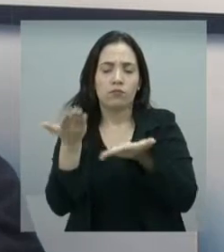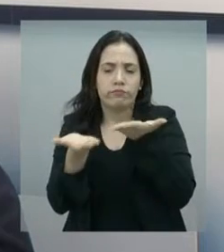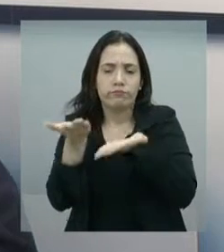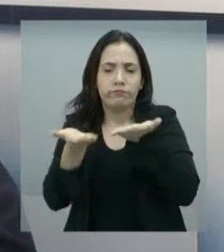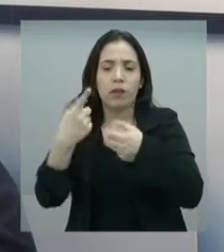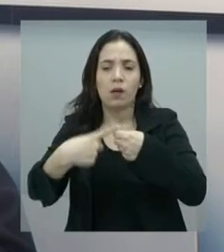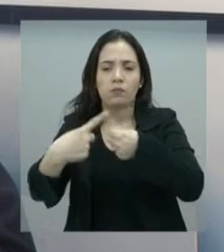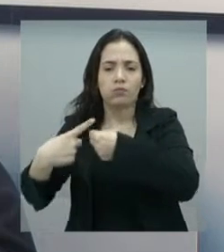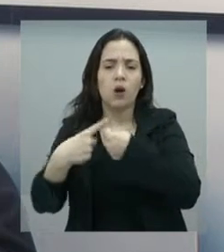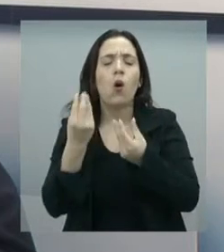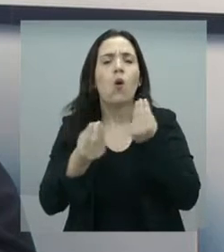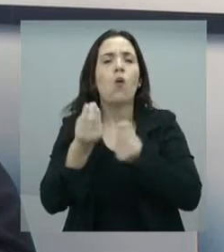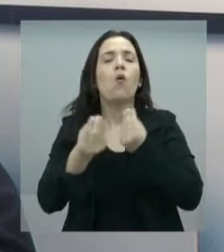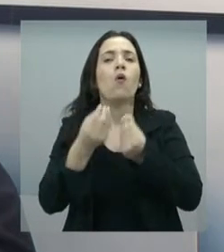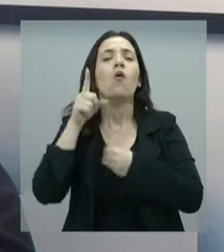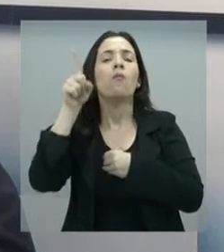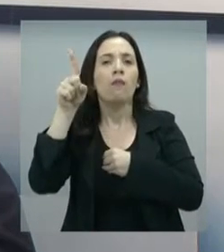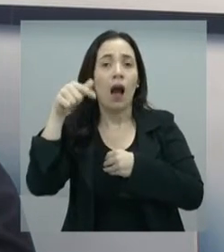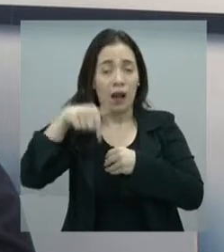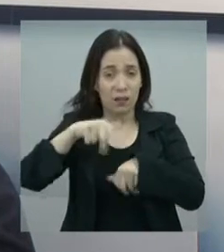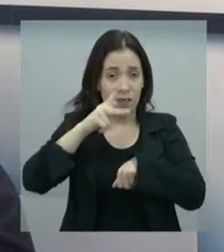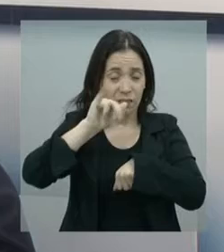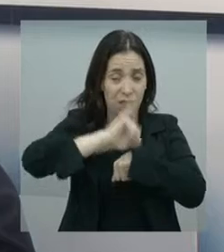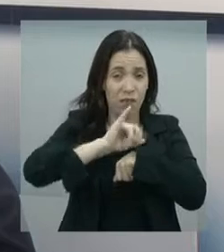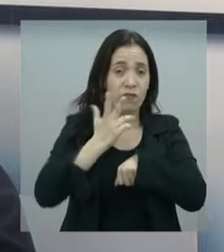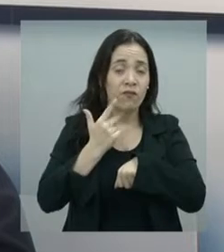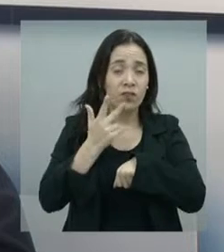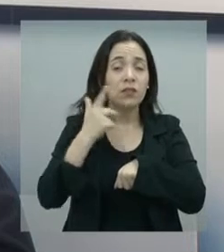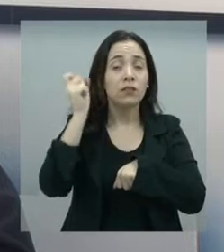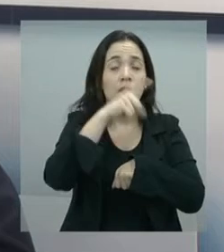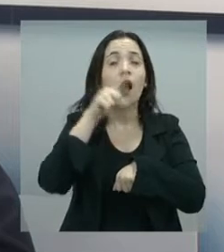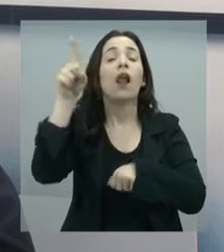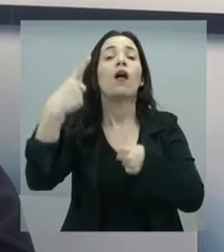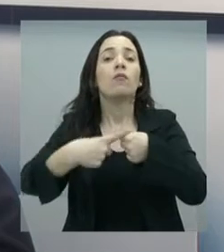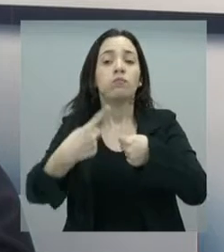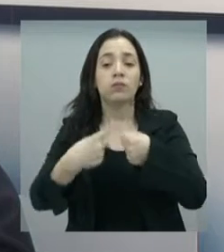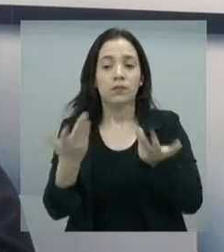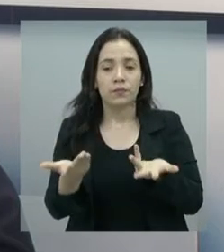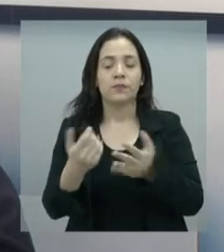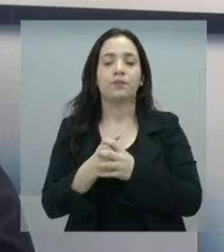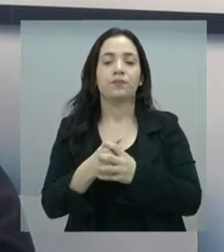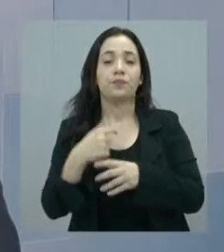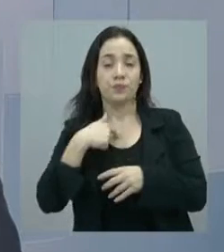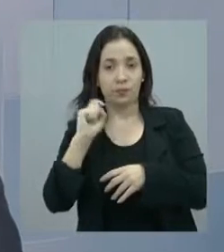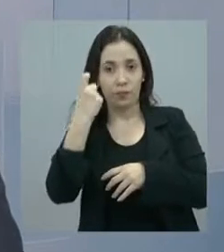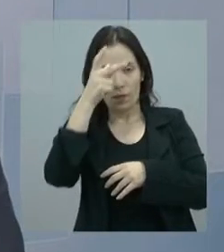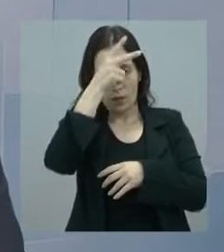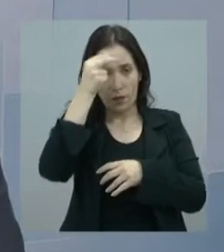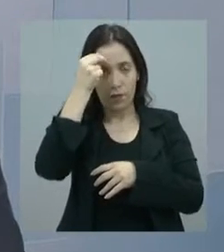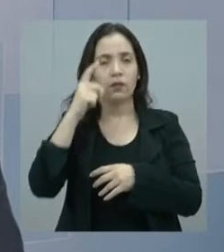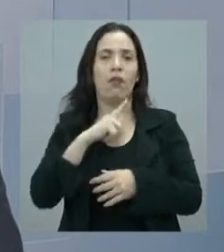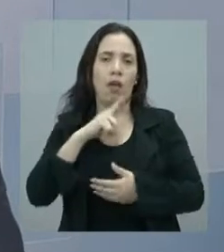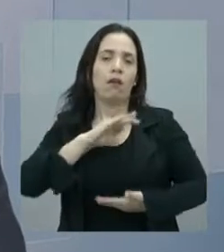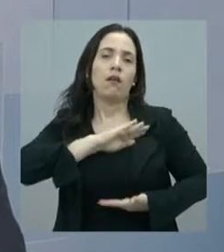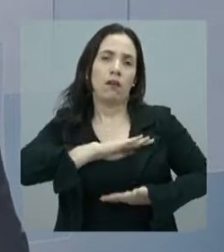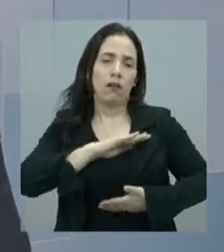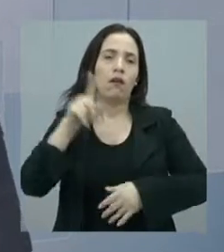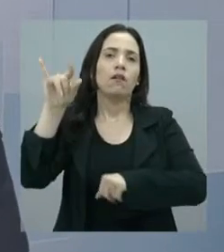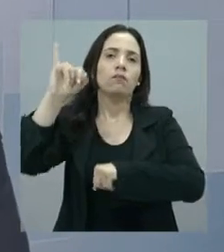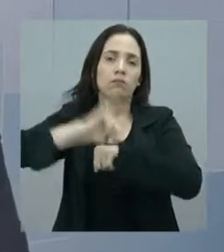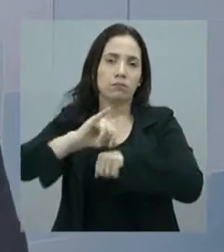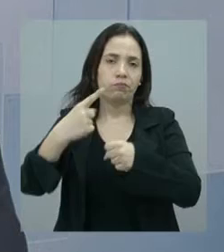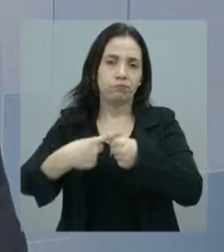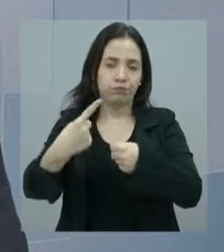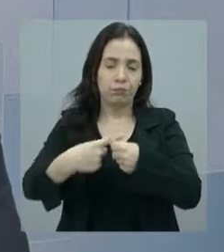no interior, deputado. Como é que é isso? Aqui está difícil o mamógrafo, lá... Na nossa época, nós tínhamos um mamógrafo da cidade e um mamógrafo